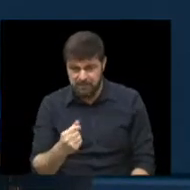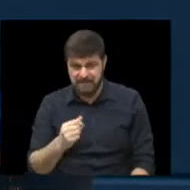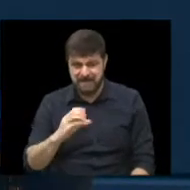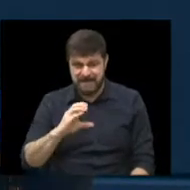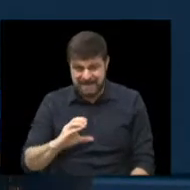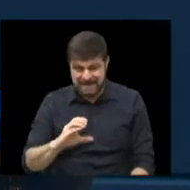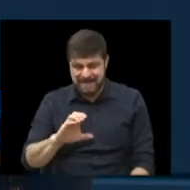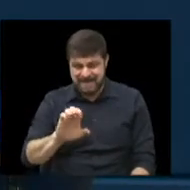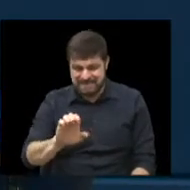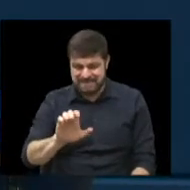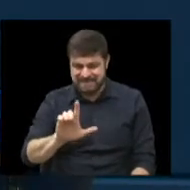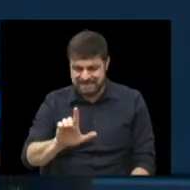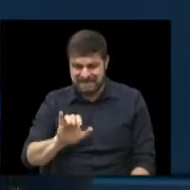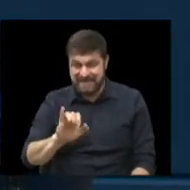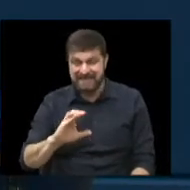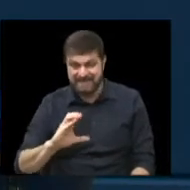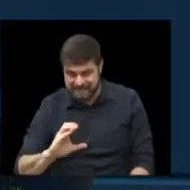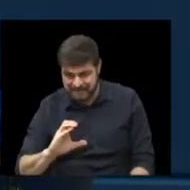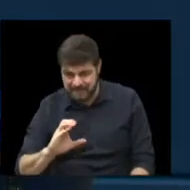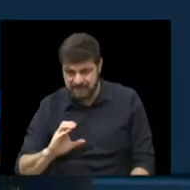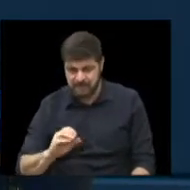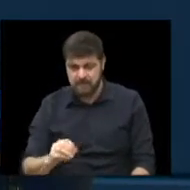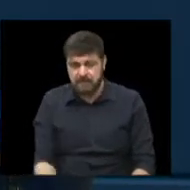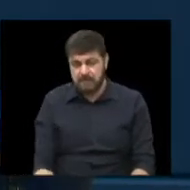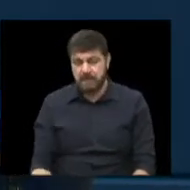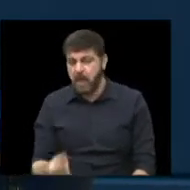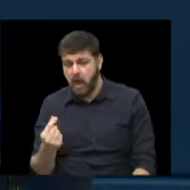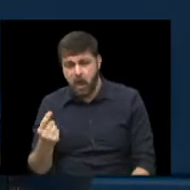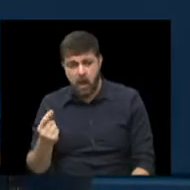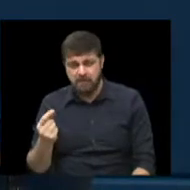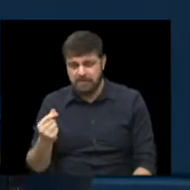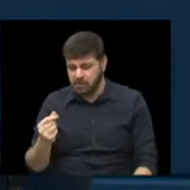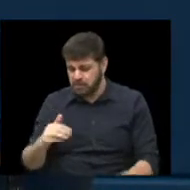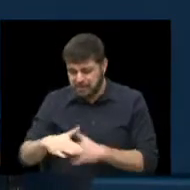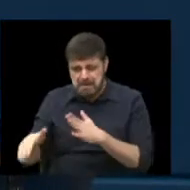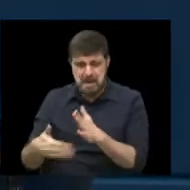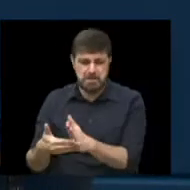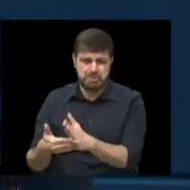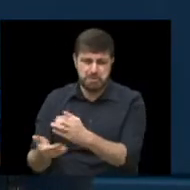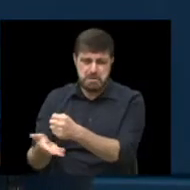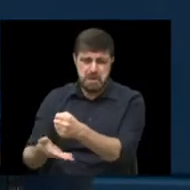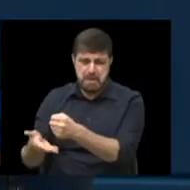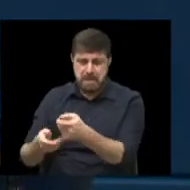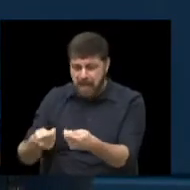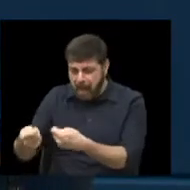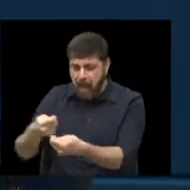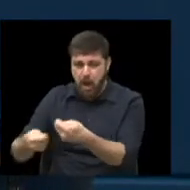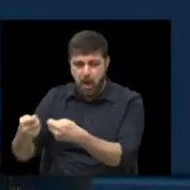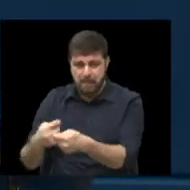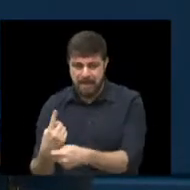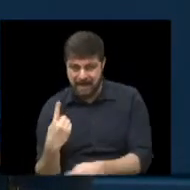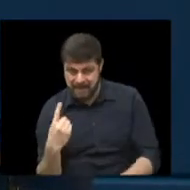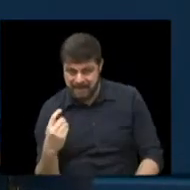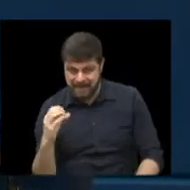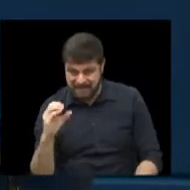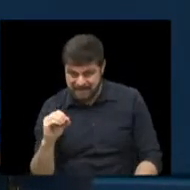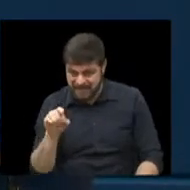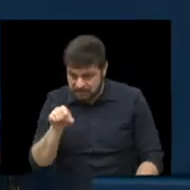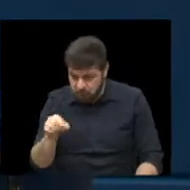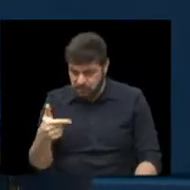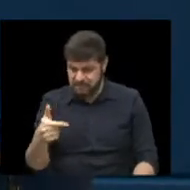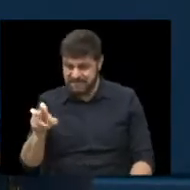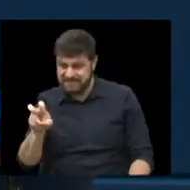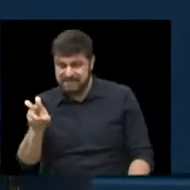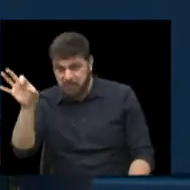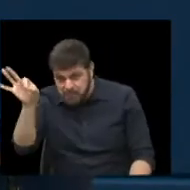básica, a taxa de referência para todos a economia, é de 10,25% ao ano. Então, o que